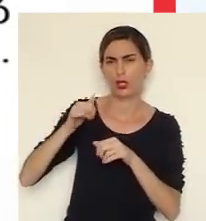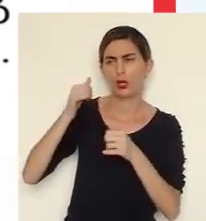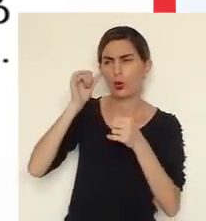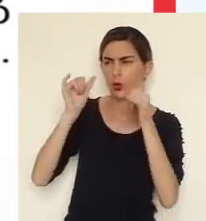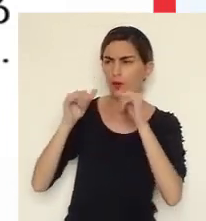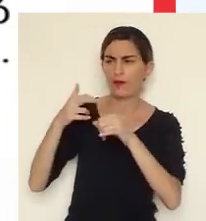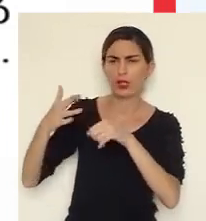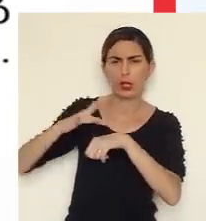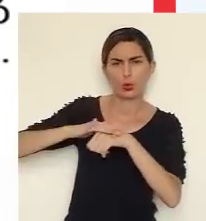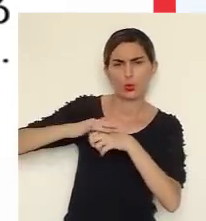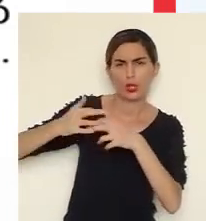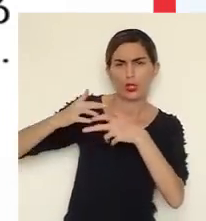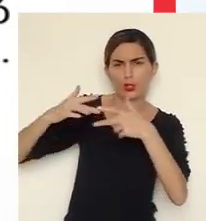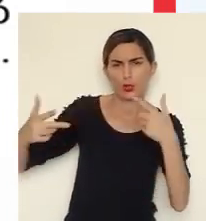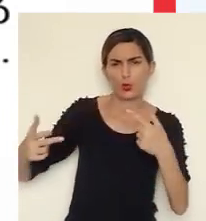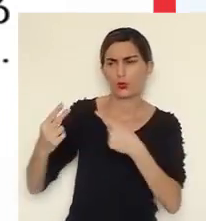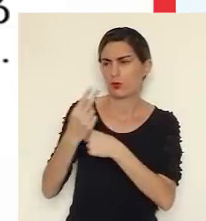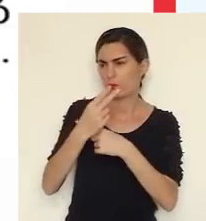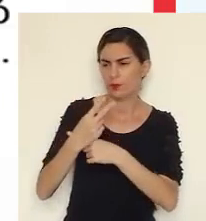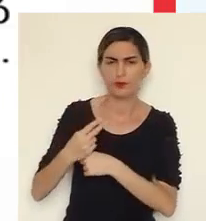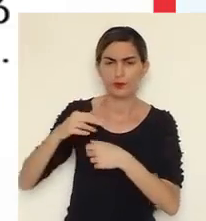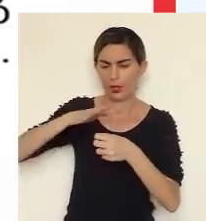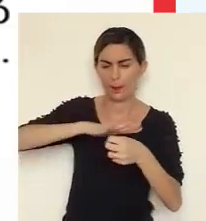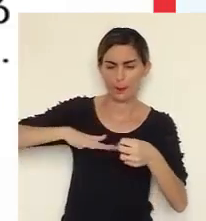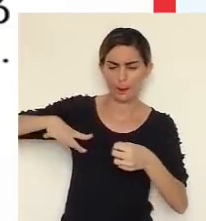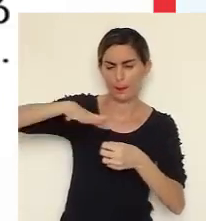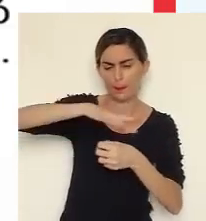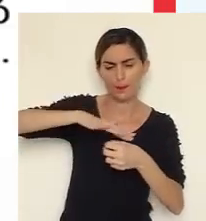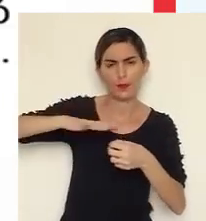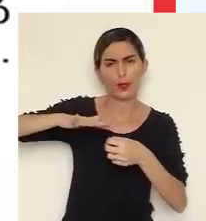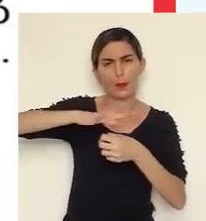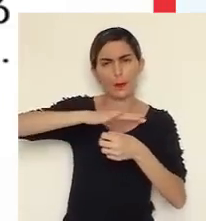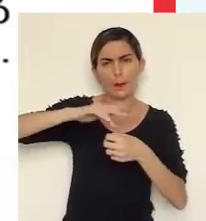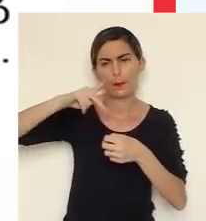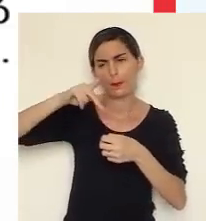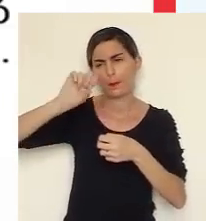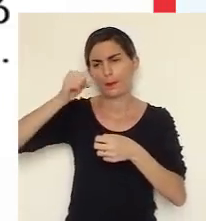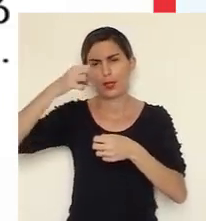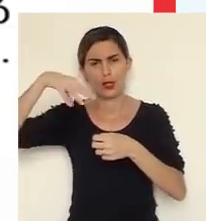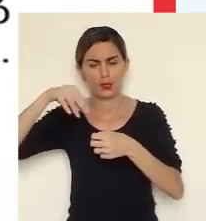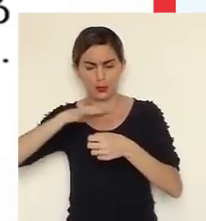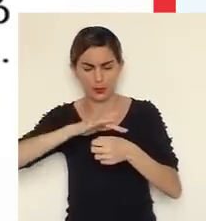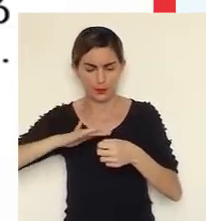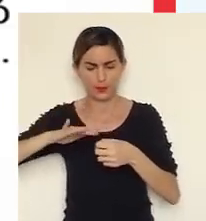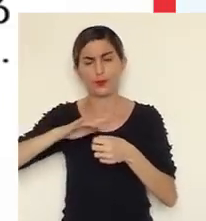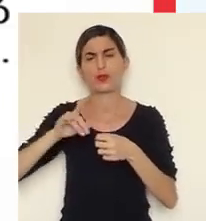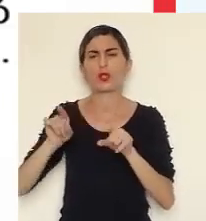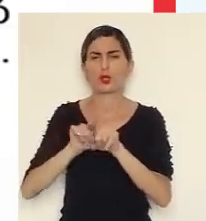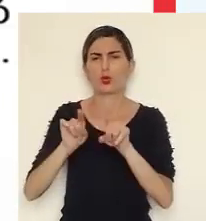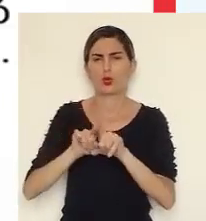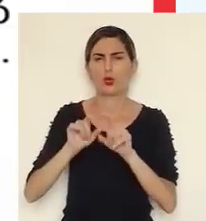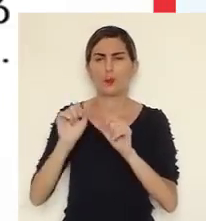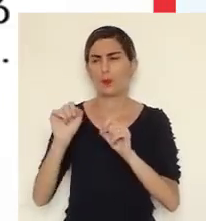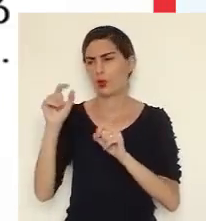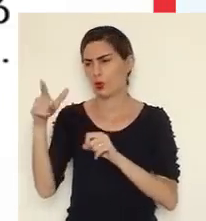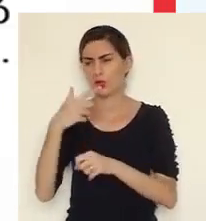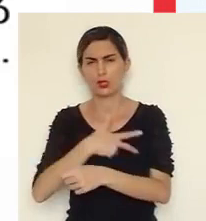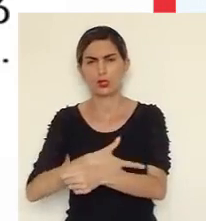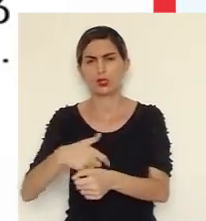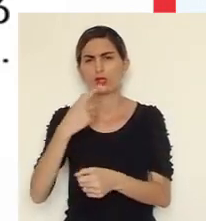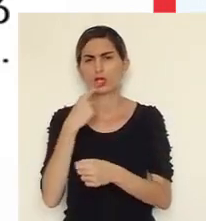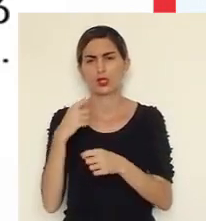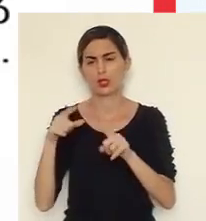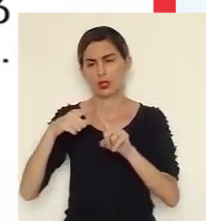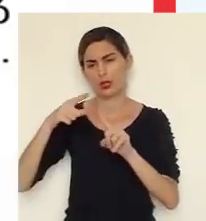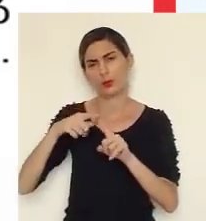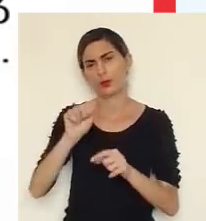que são as aglutininas anti-B em seu plasma. Esses indivíduos, quando da doação, só poderão